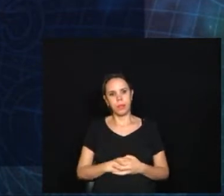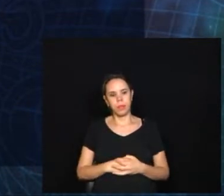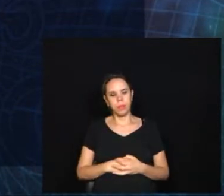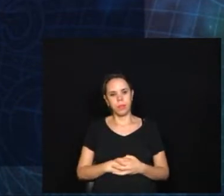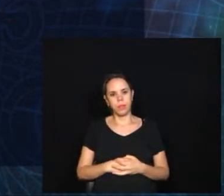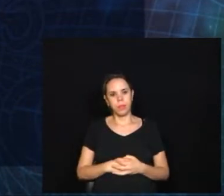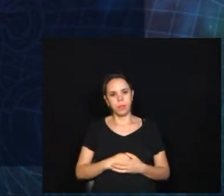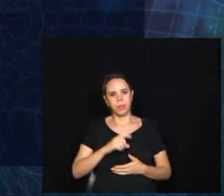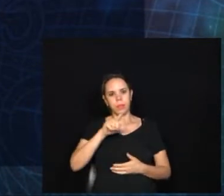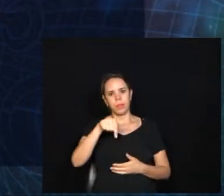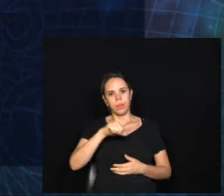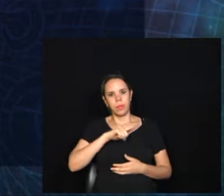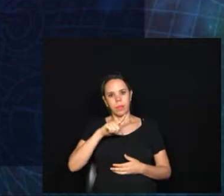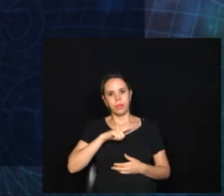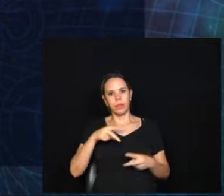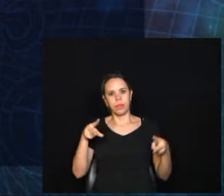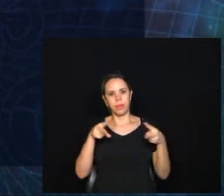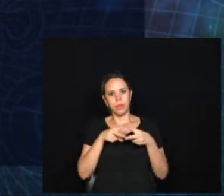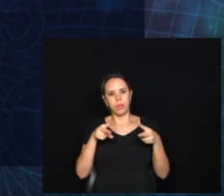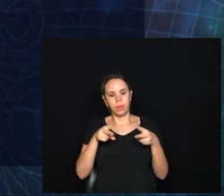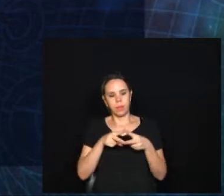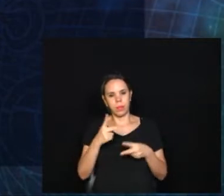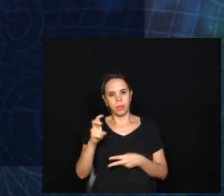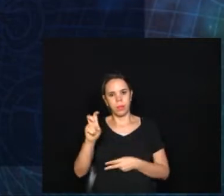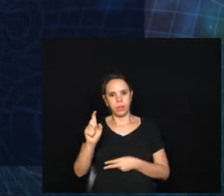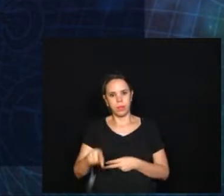23.759. Depois nós temos Paulínia, com